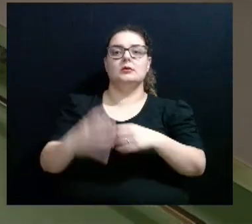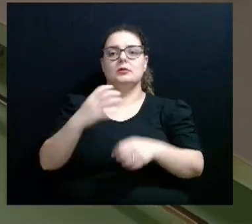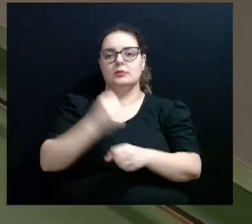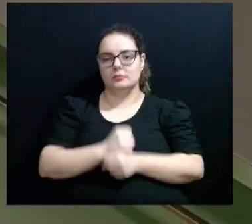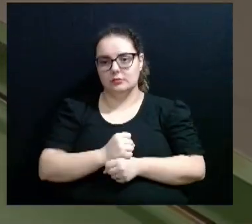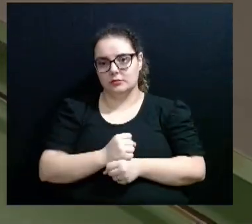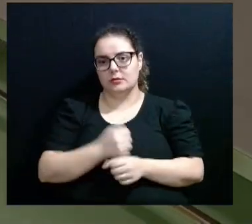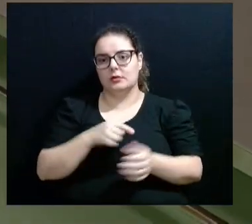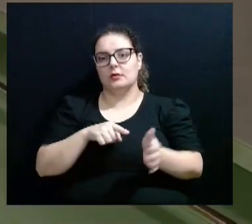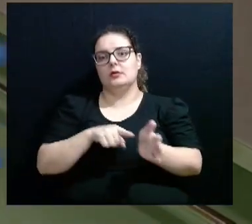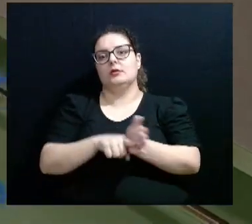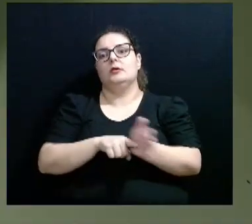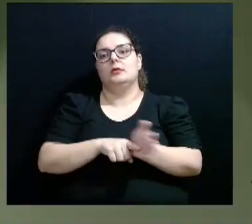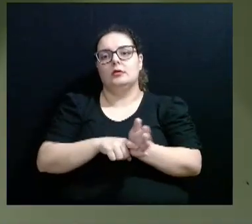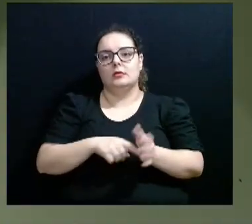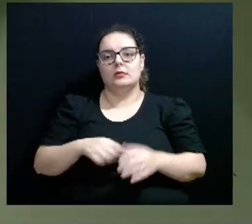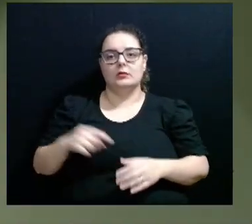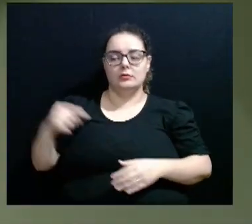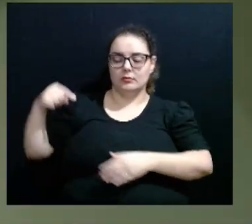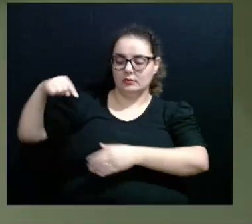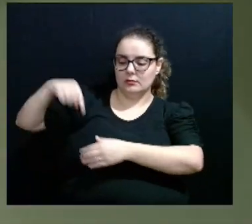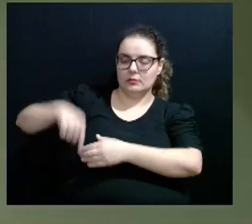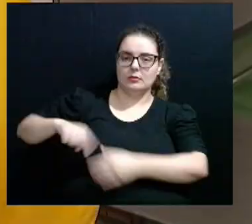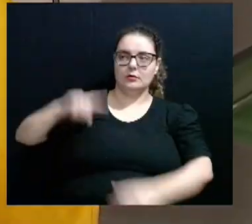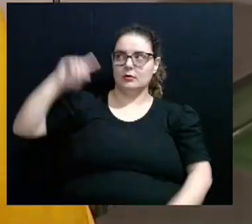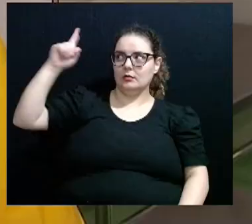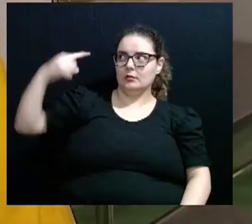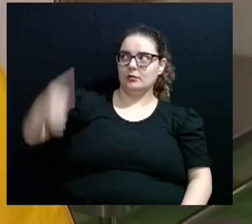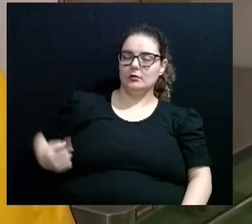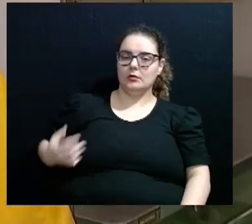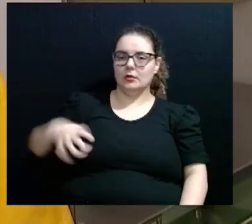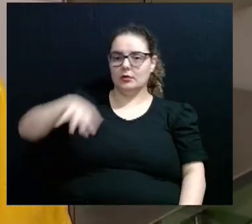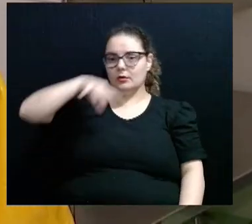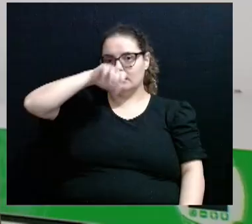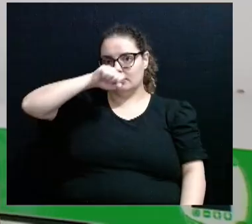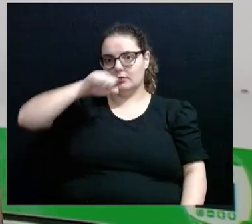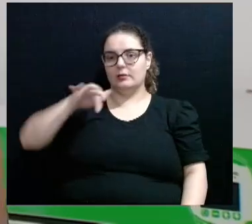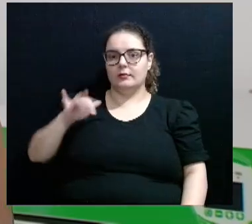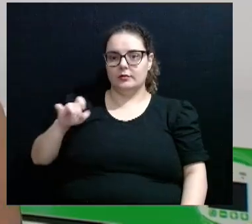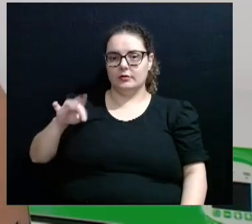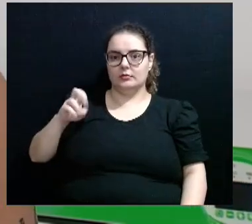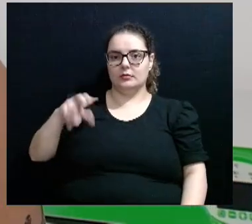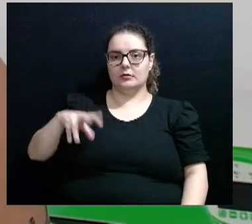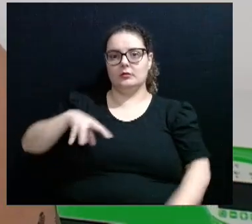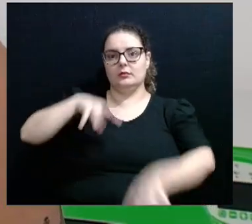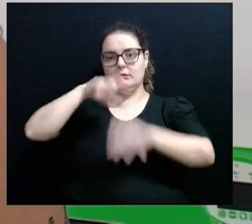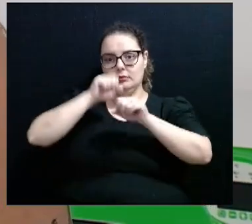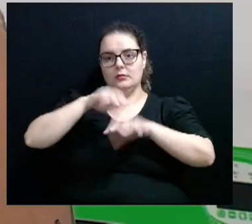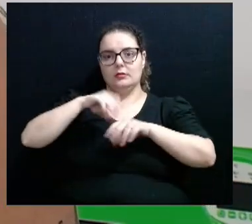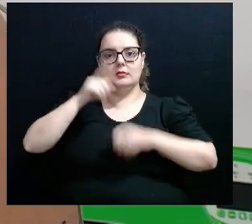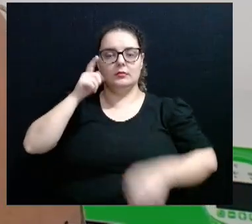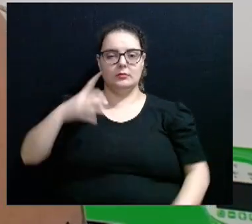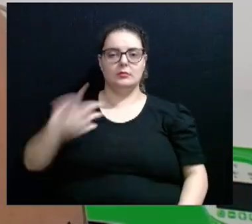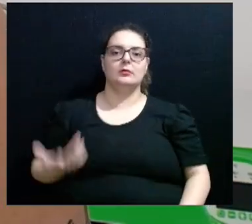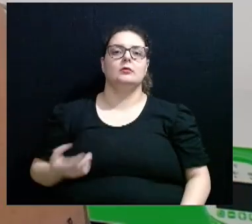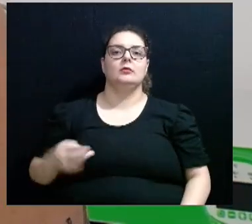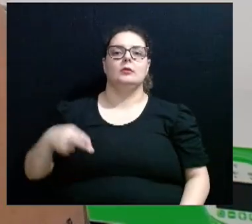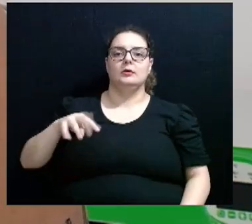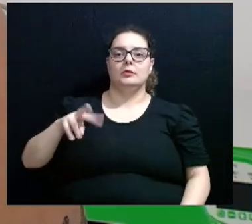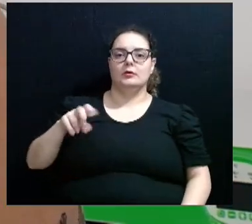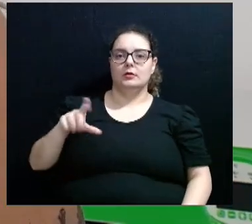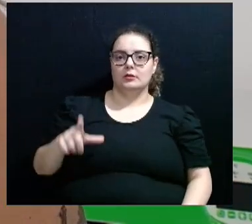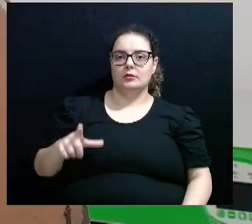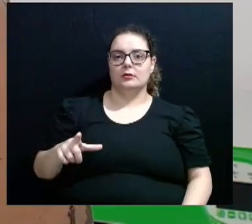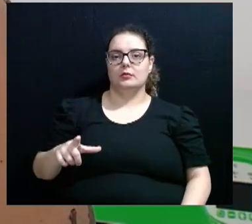fica conectado a uma mangueira que fornece ar filtrável e respirável. No caso do nível de biossegurança 4,